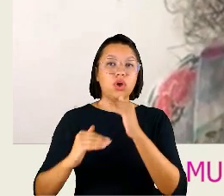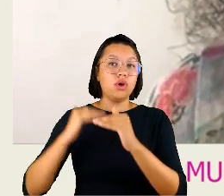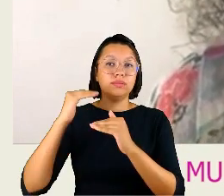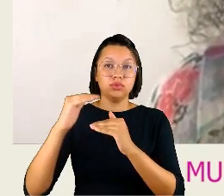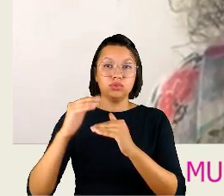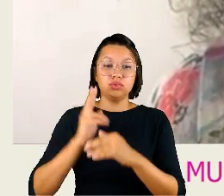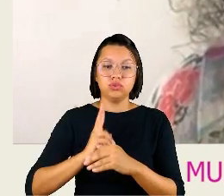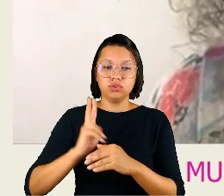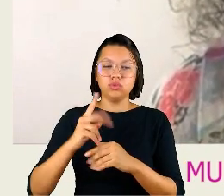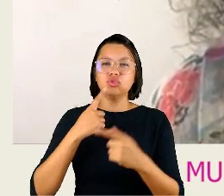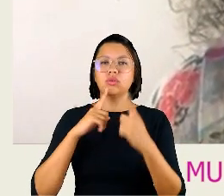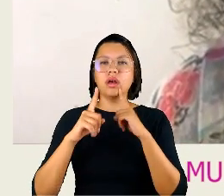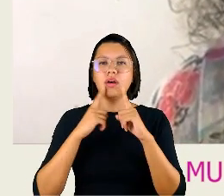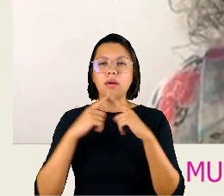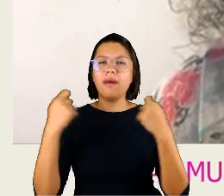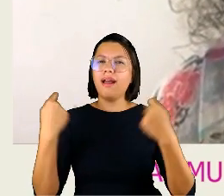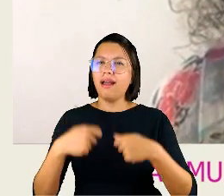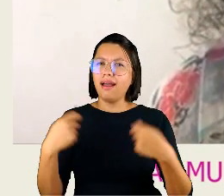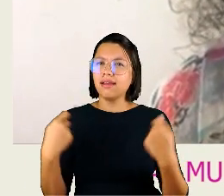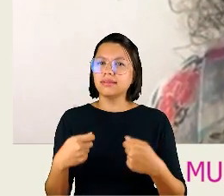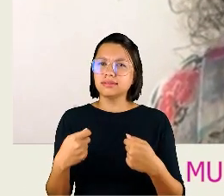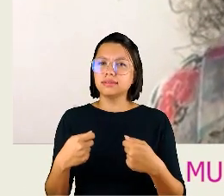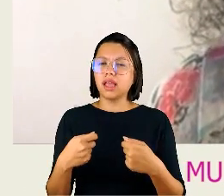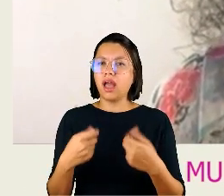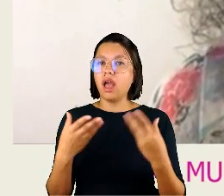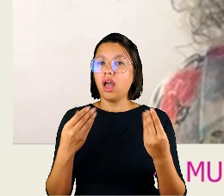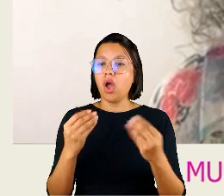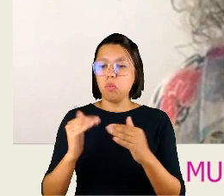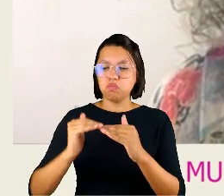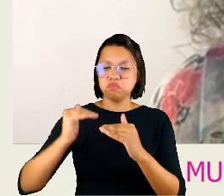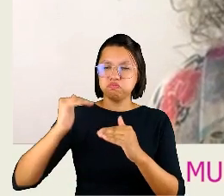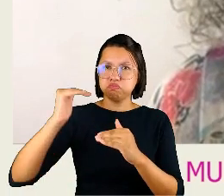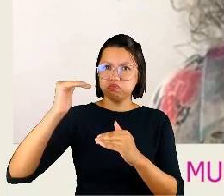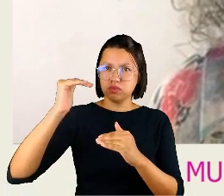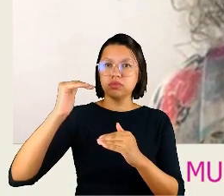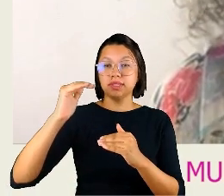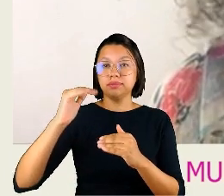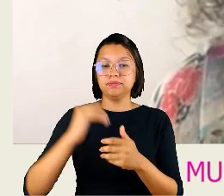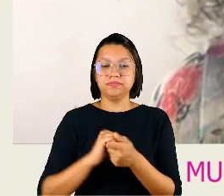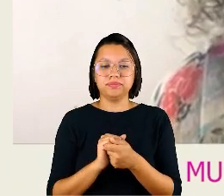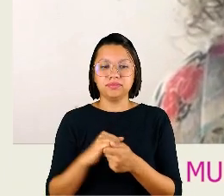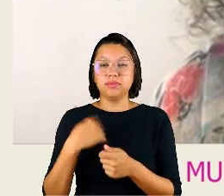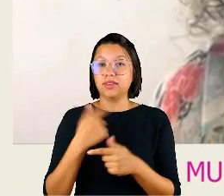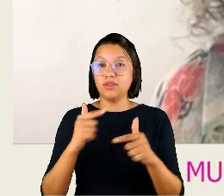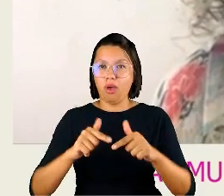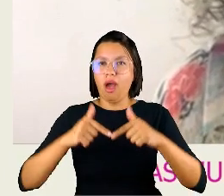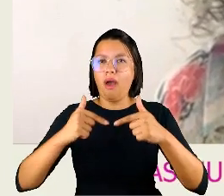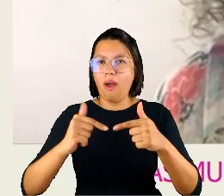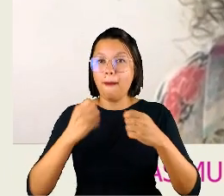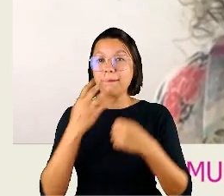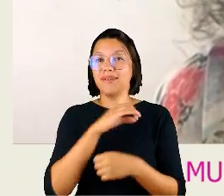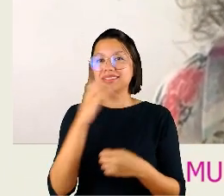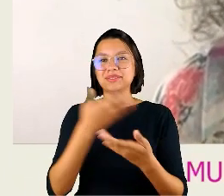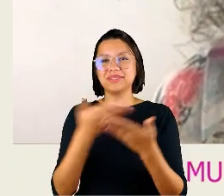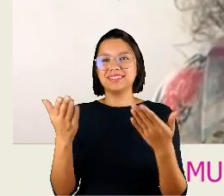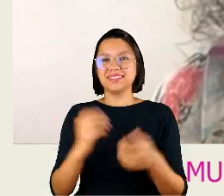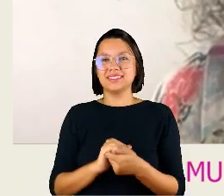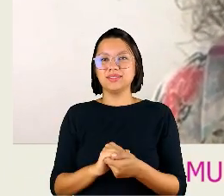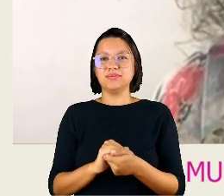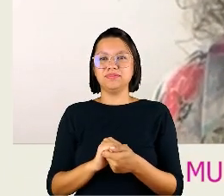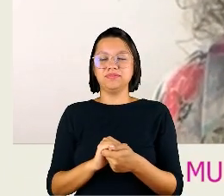um debate tão necessário e de tão alto nível nesse nosso março de luta. Um bom dia para vocês.